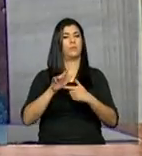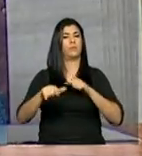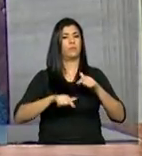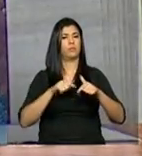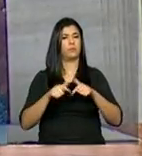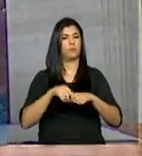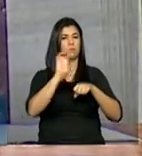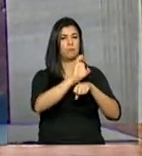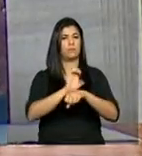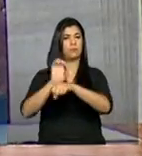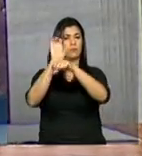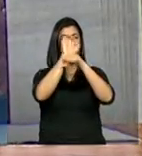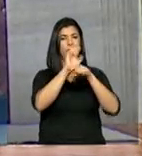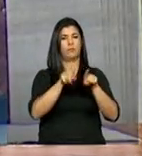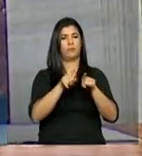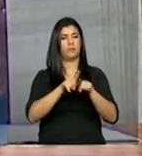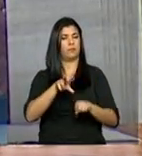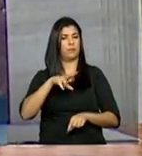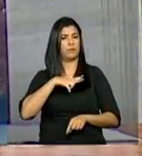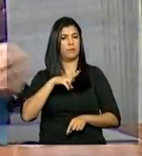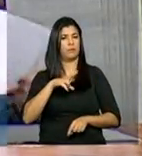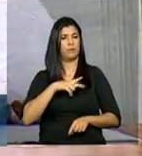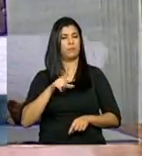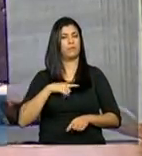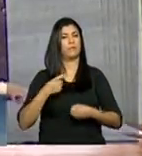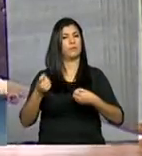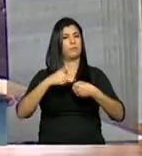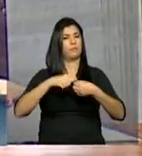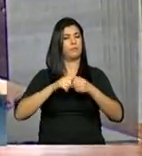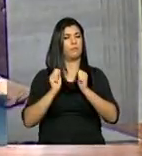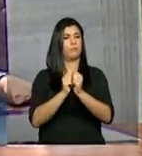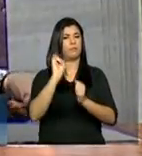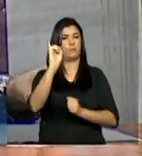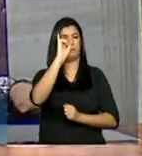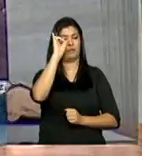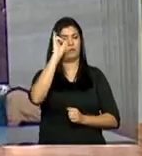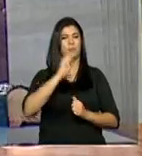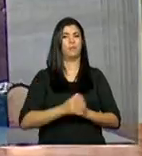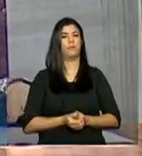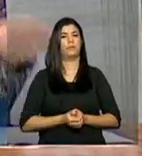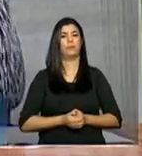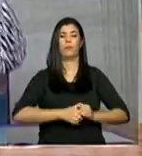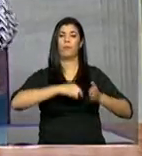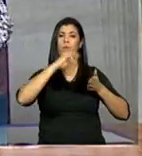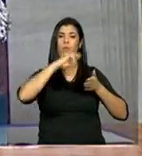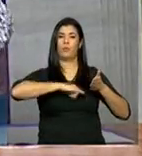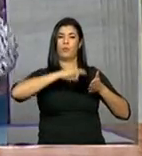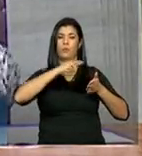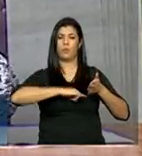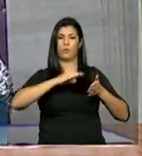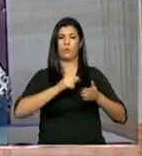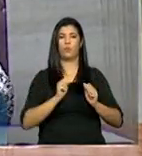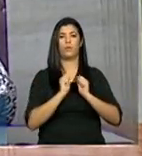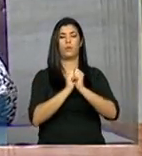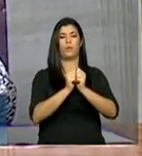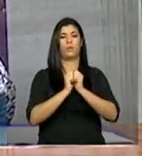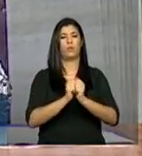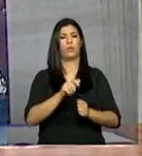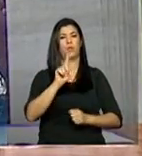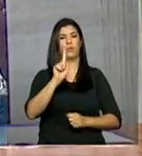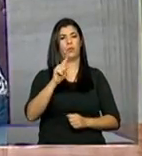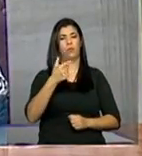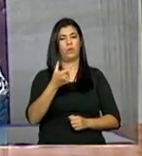investimento e o setor privado como parceiro fundamental. O documento da cúpula do G20 na